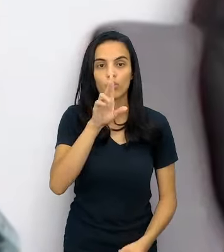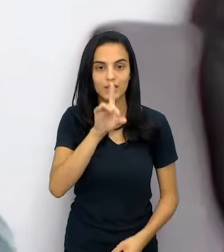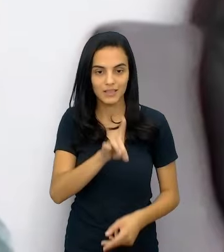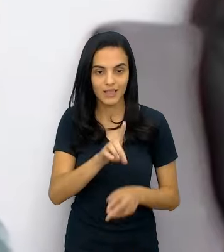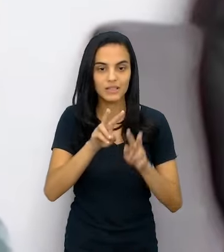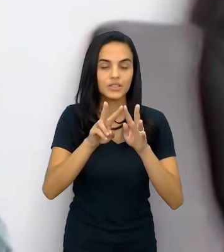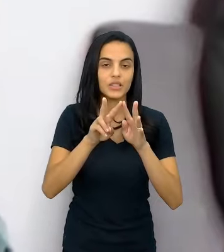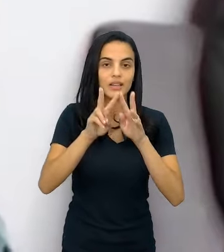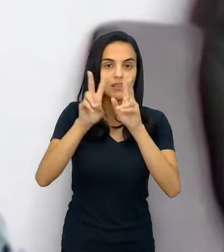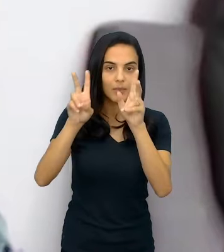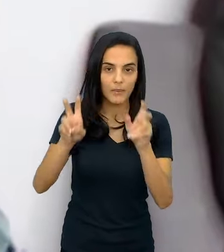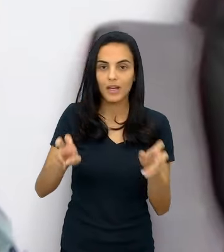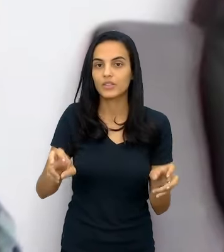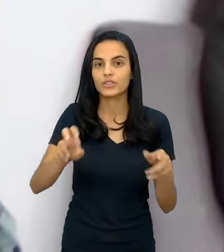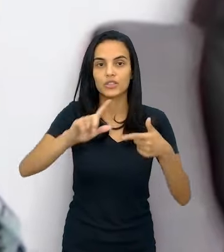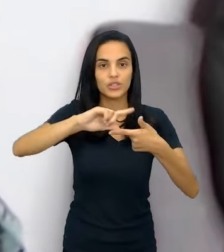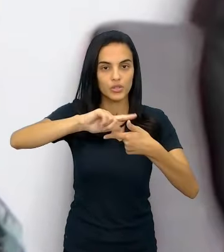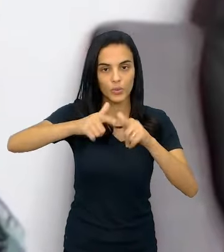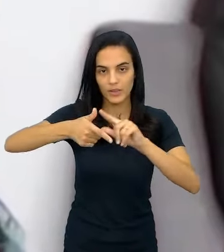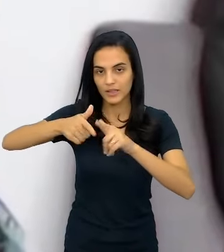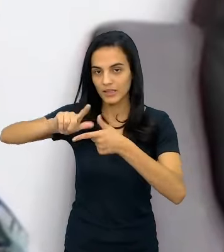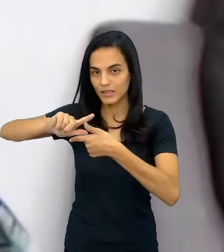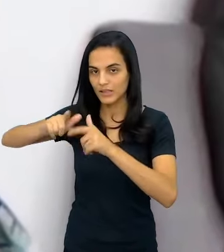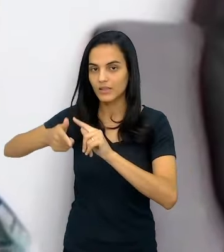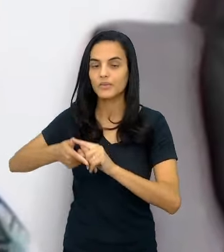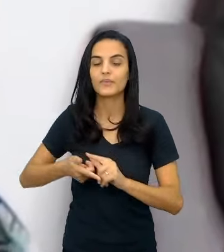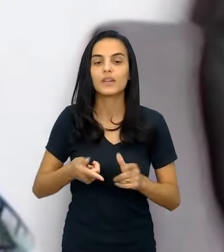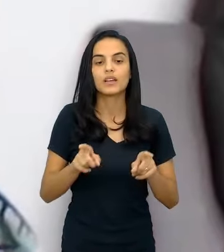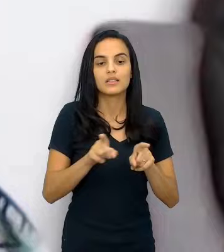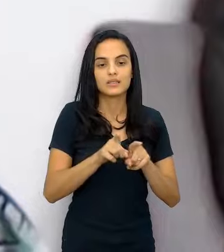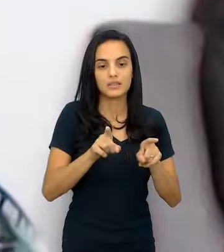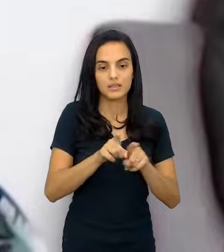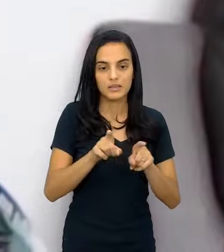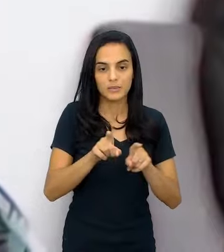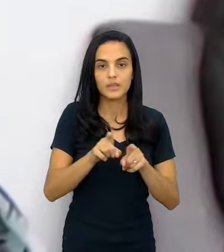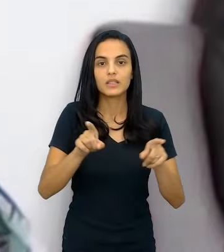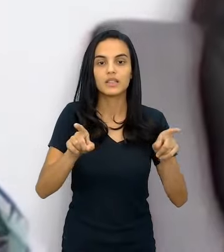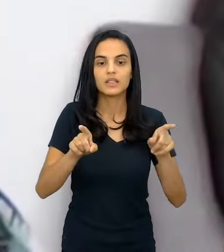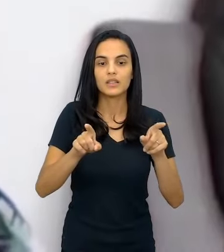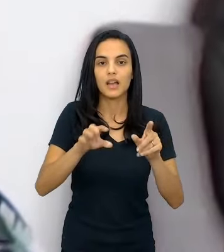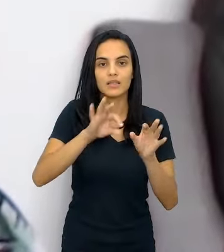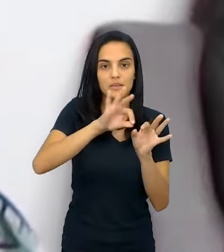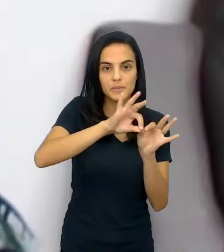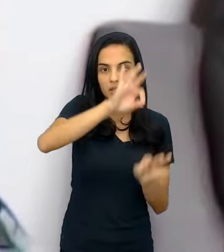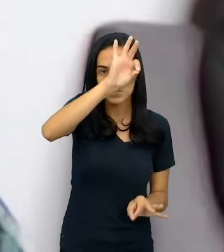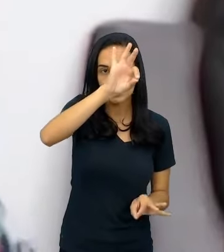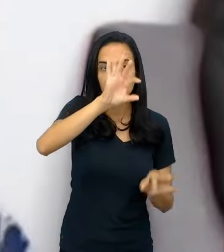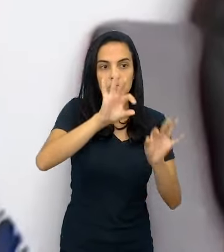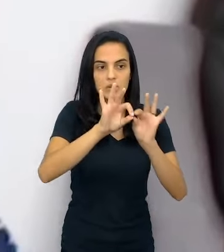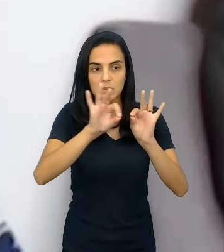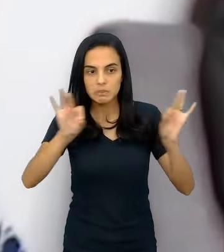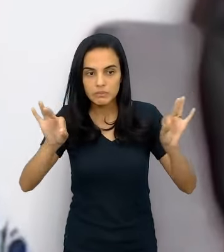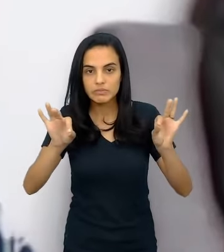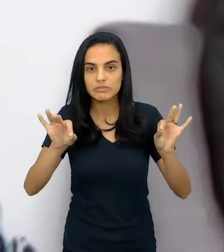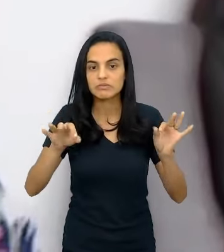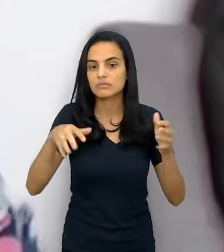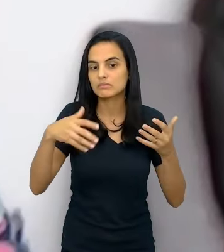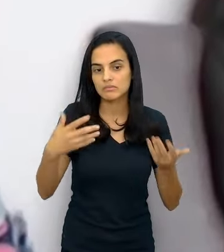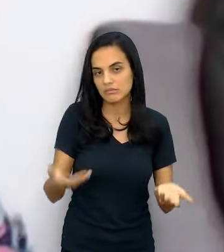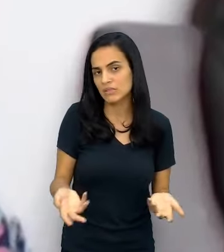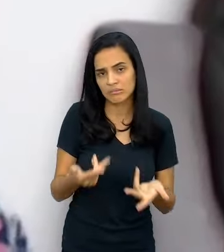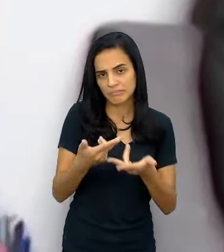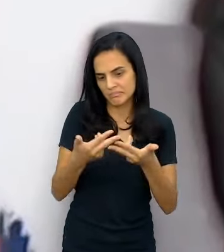temática geometria, tá? A gente vai estar trabalhando com a soma das medidas de ângulos internos e externos, e